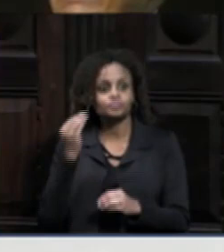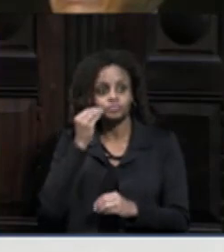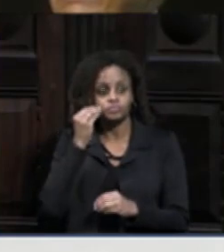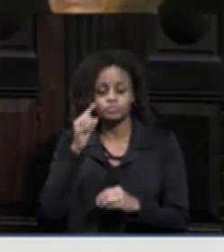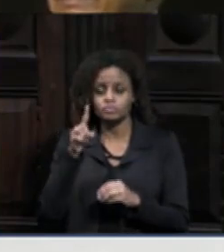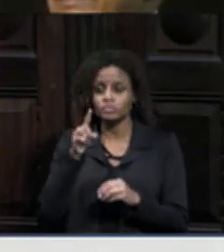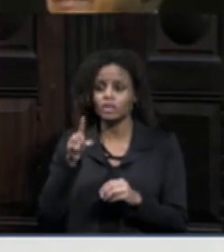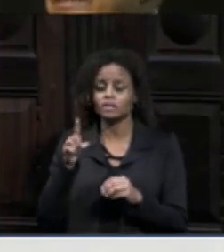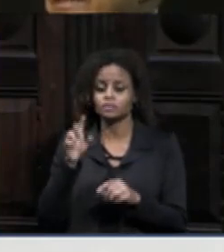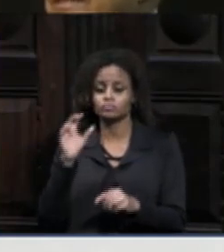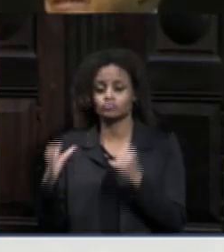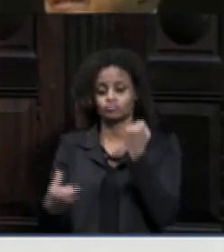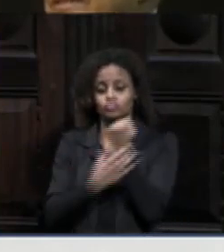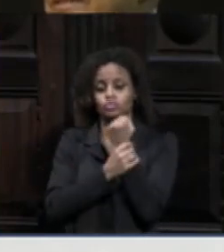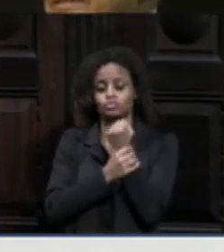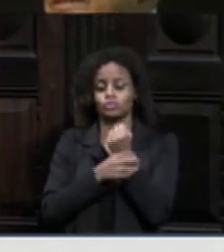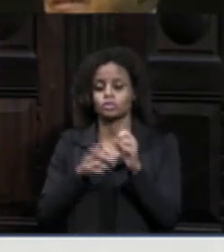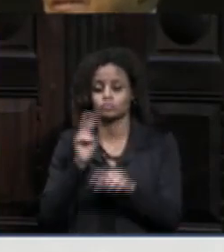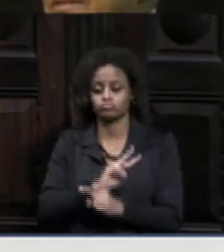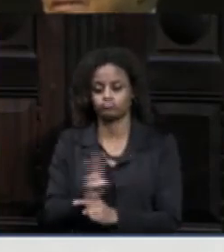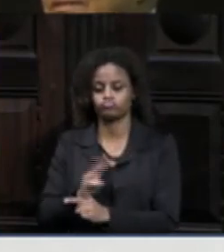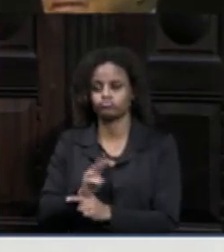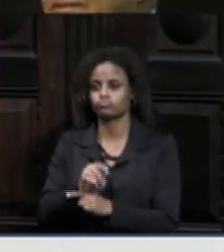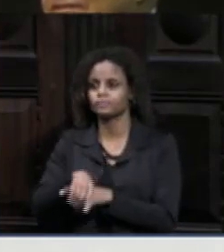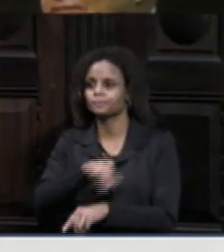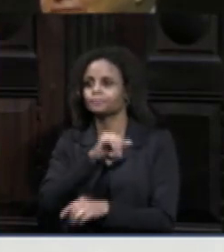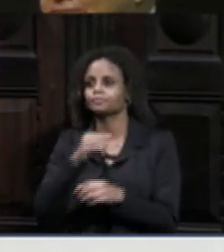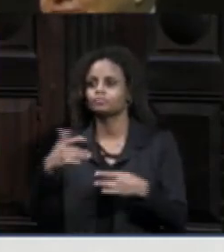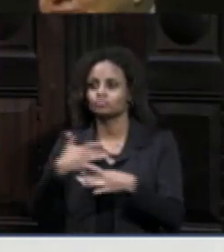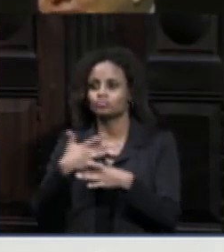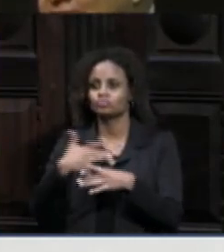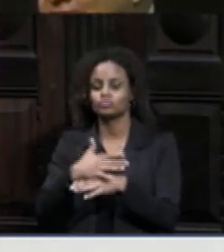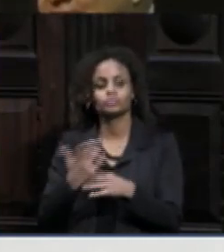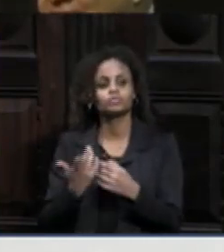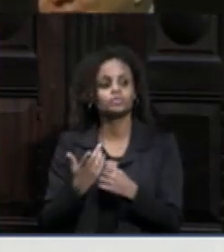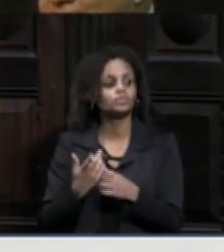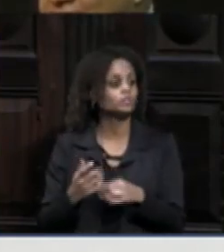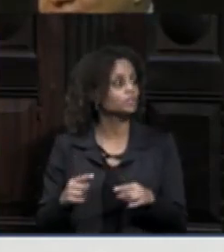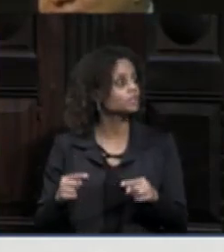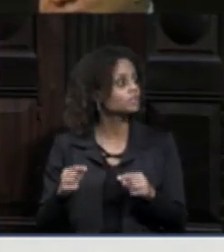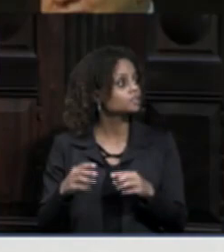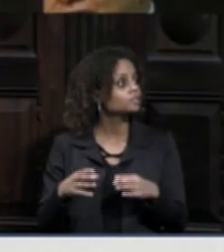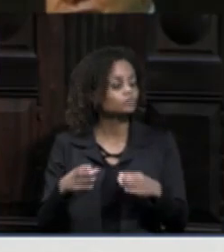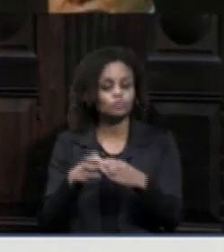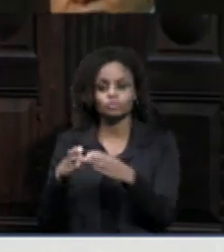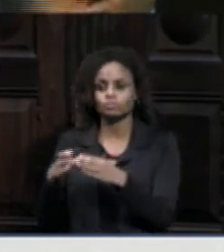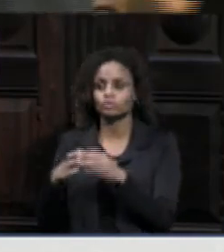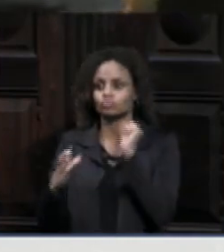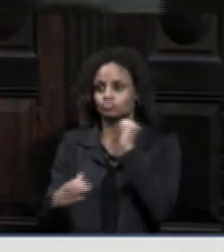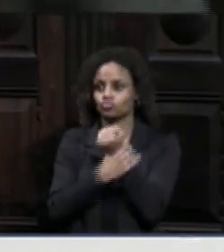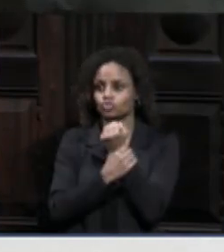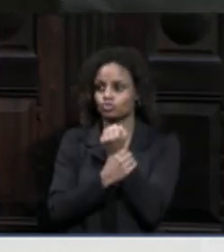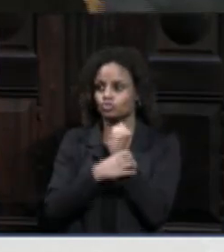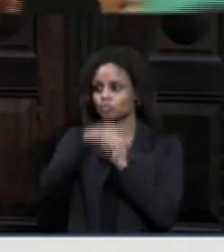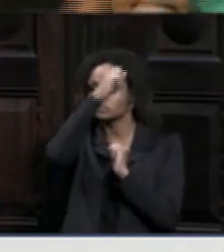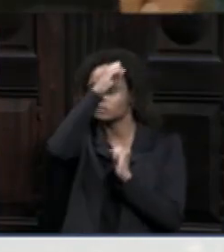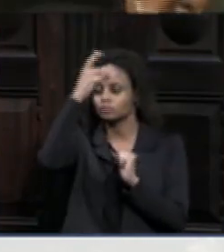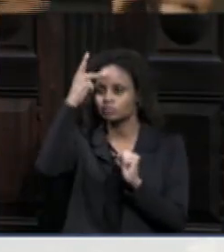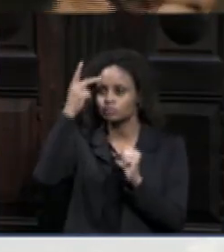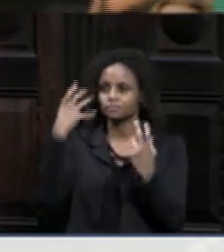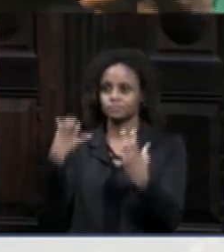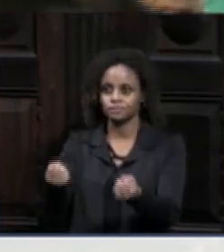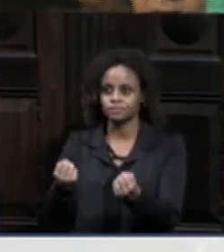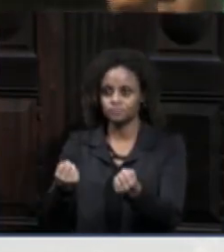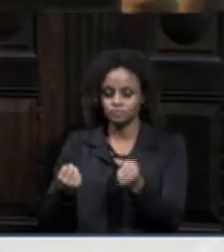providências. Pareceres das comissões de Constituição e Justiça pela Condicionalidade, Segurança Pública e Assunto de Polícia, favorável. De Orçamento, Finanças, Fiscalização Financeira